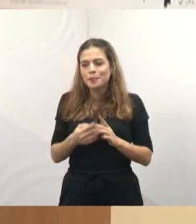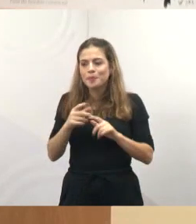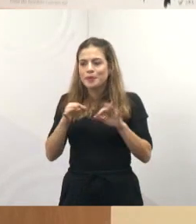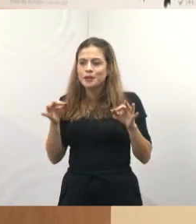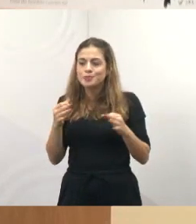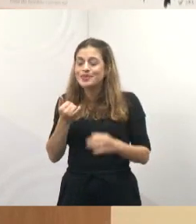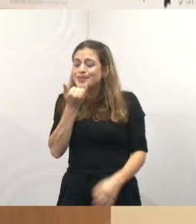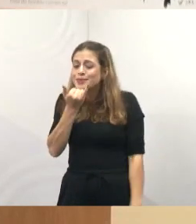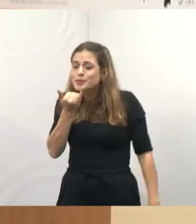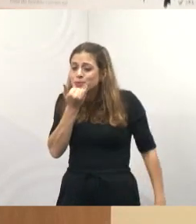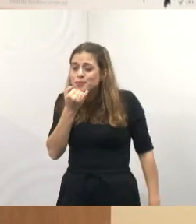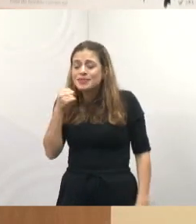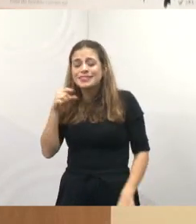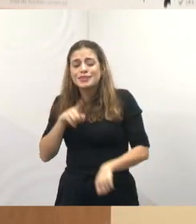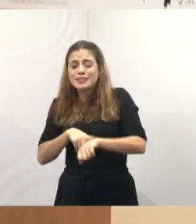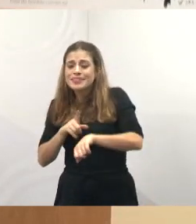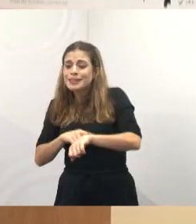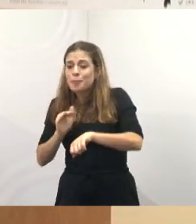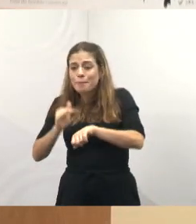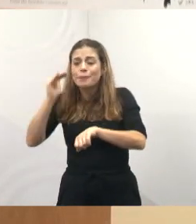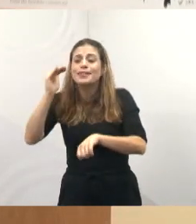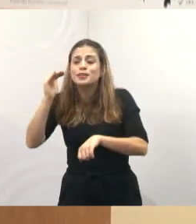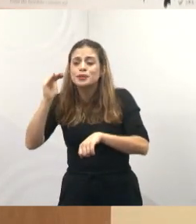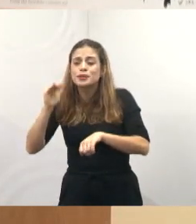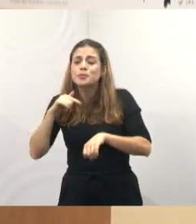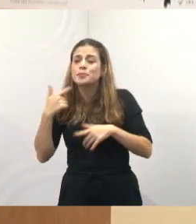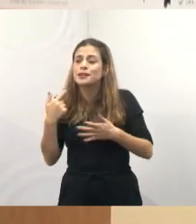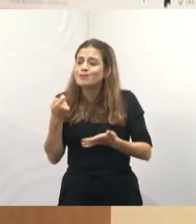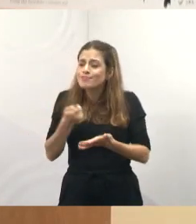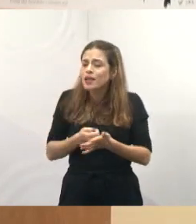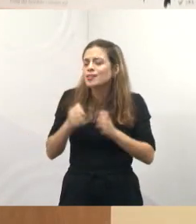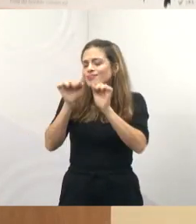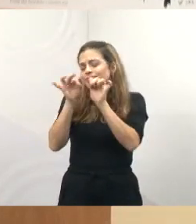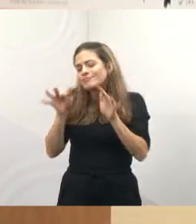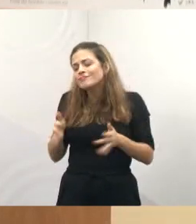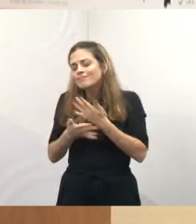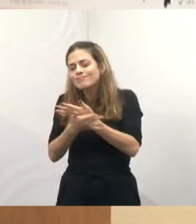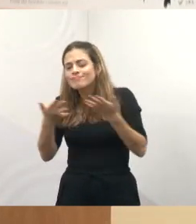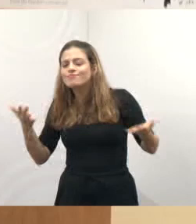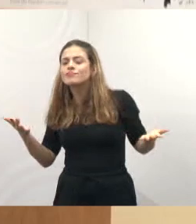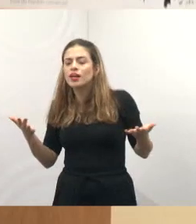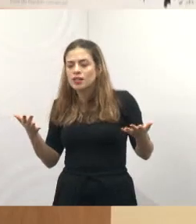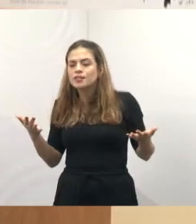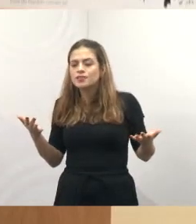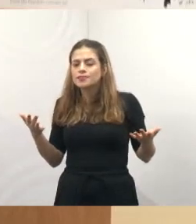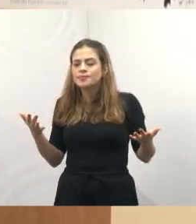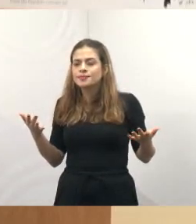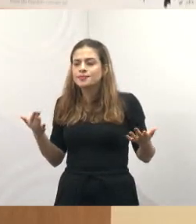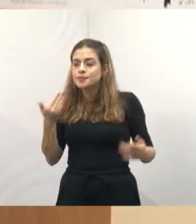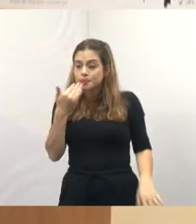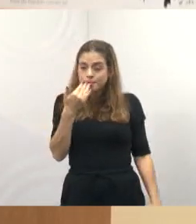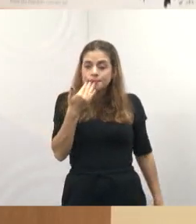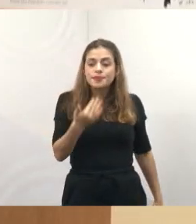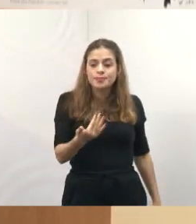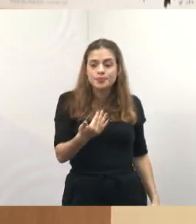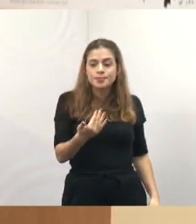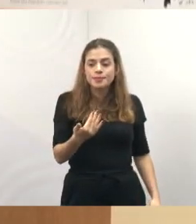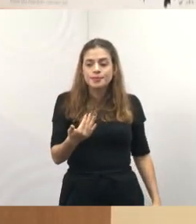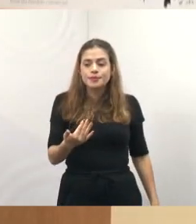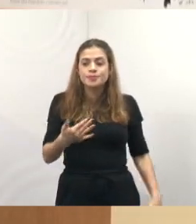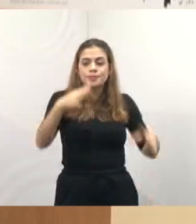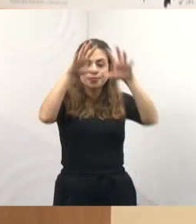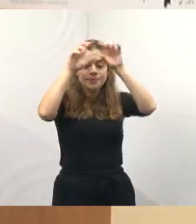excedi o tempo, mas tinha o dever de trazer esses esclarecimentos para os senhores e senhoras e pedir que acompanhem o